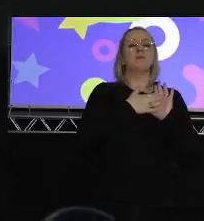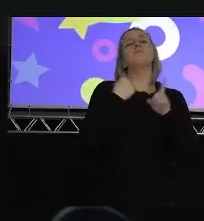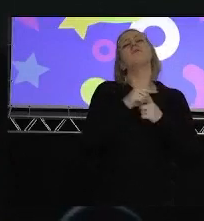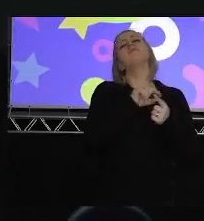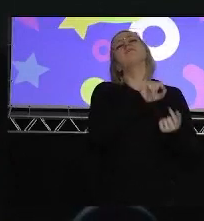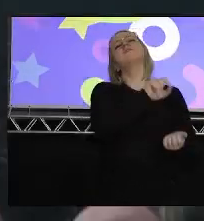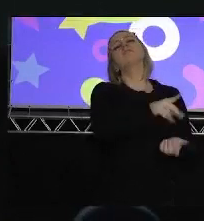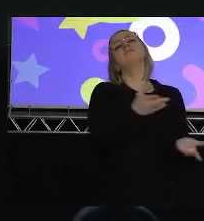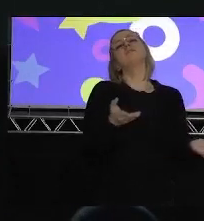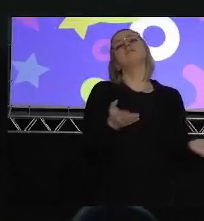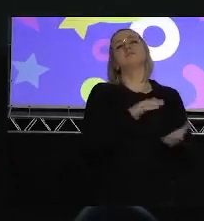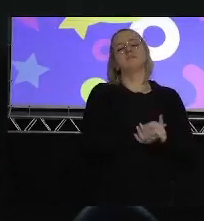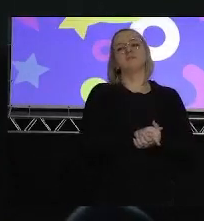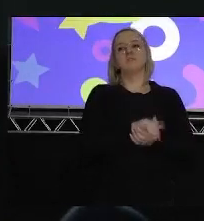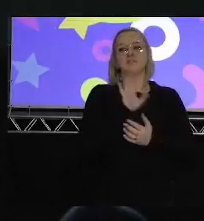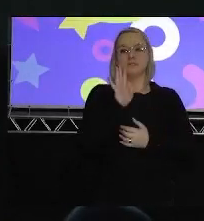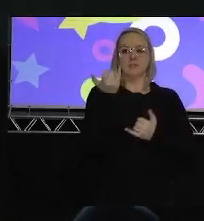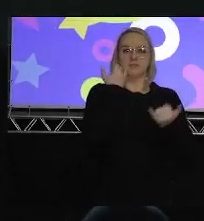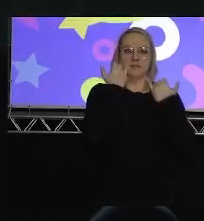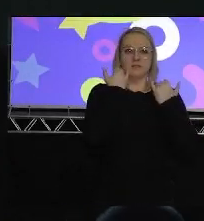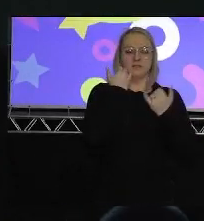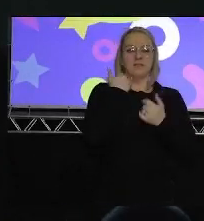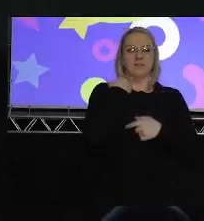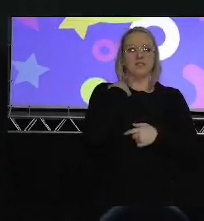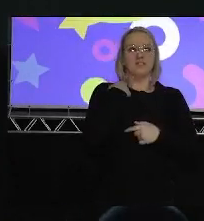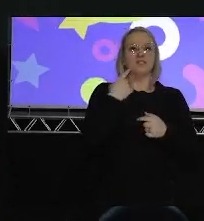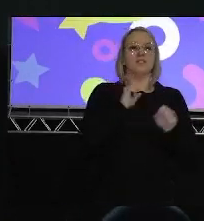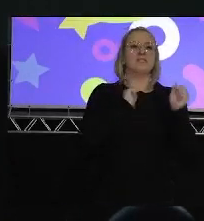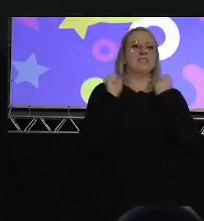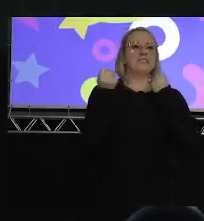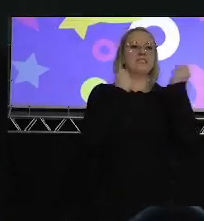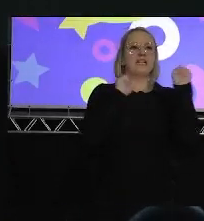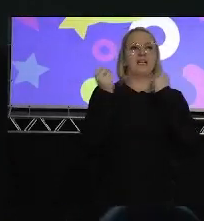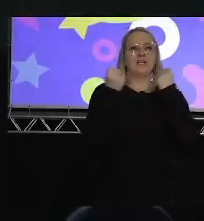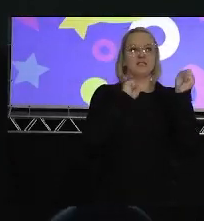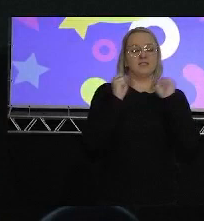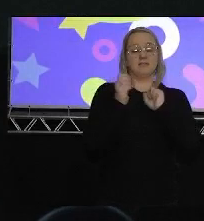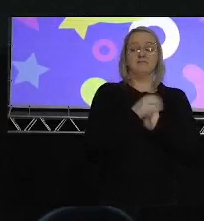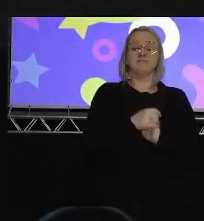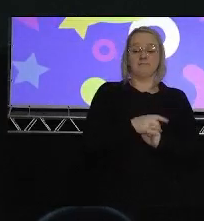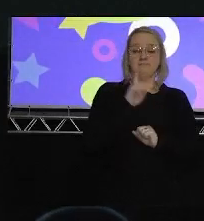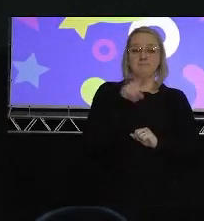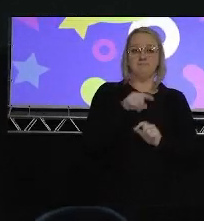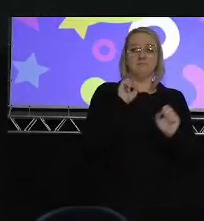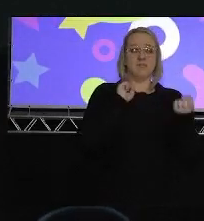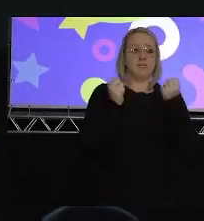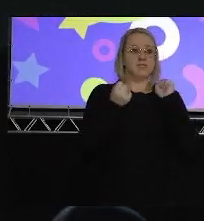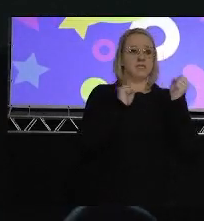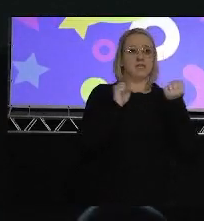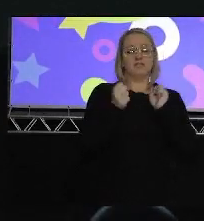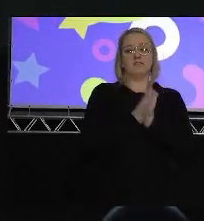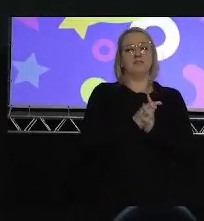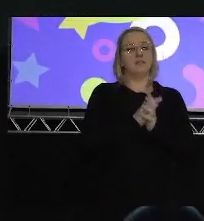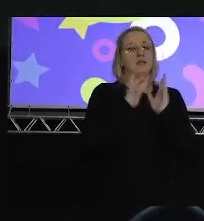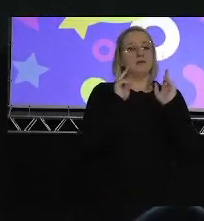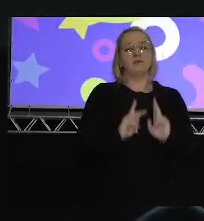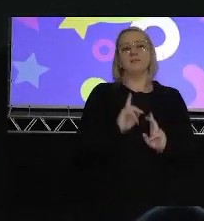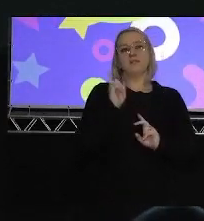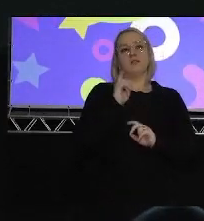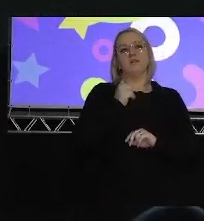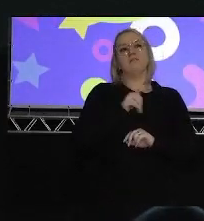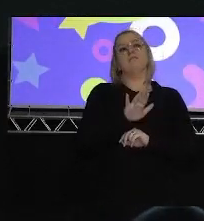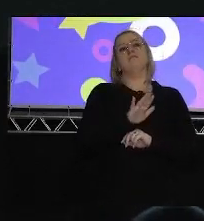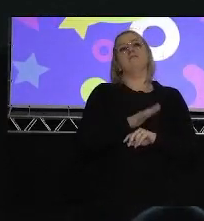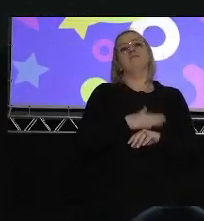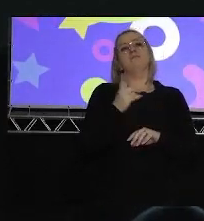gente? Já ouviram falar muito em geração de estresse, né? Gerou um estresse. A pessoa não vai mais fazer qualquer